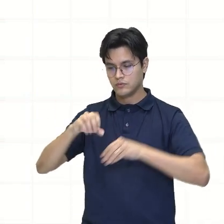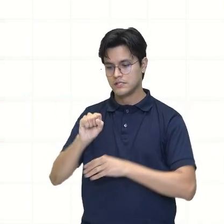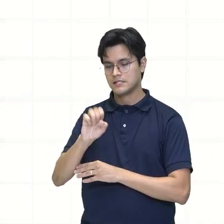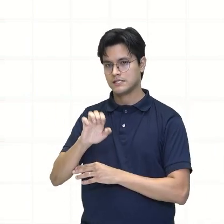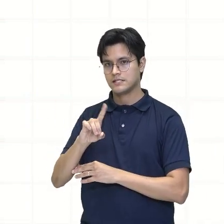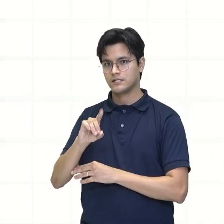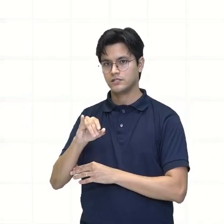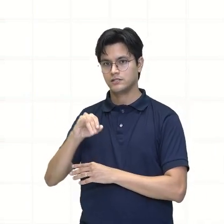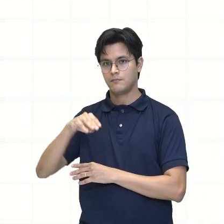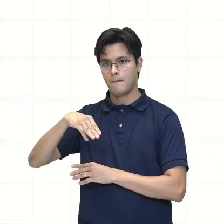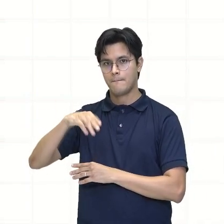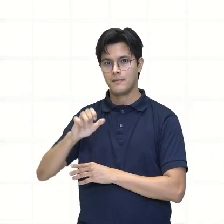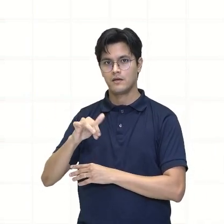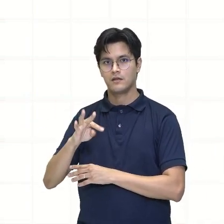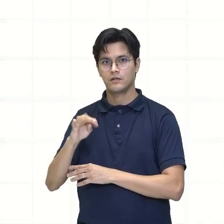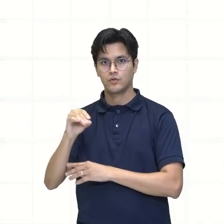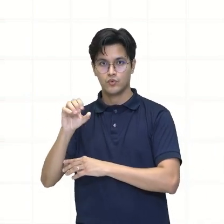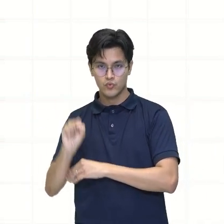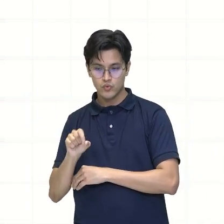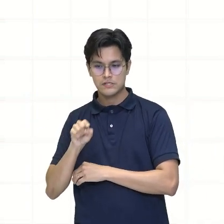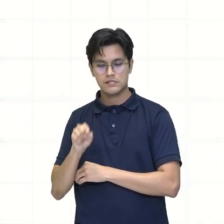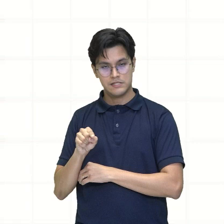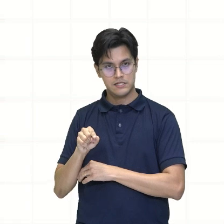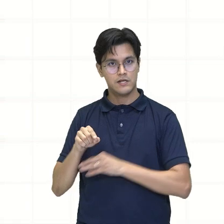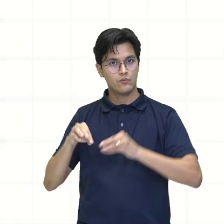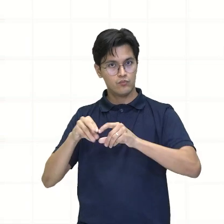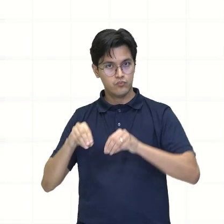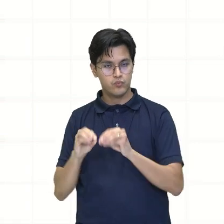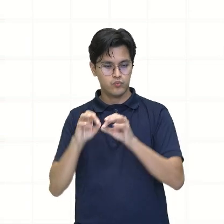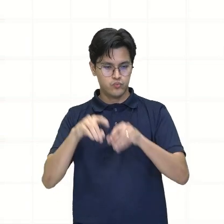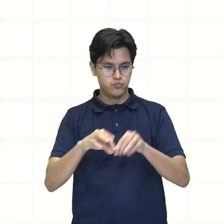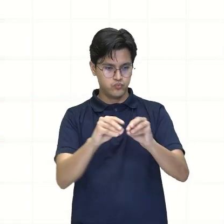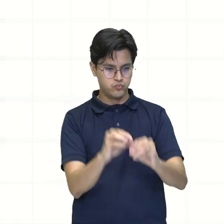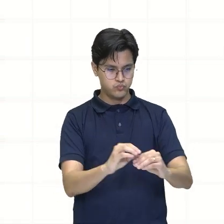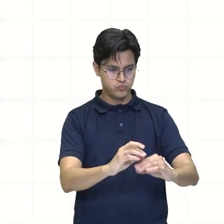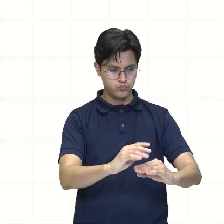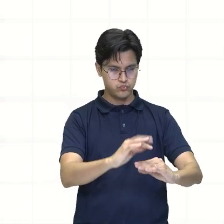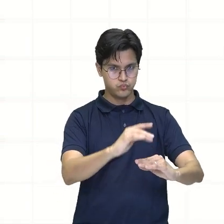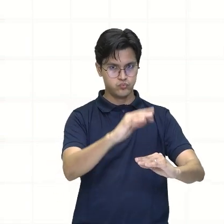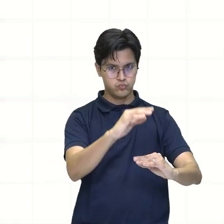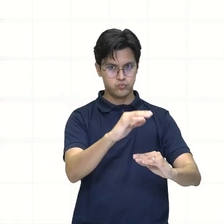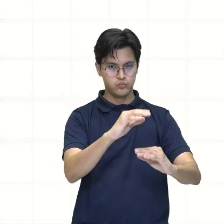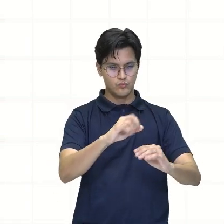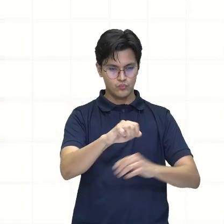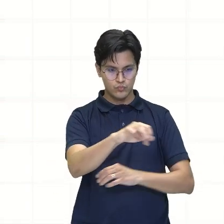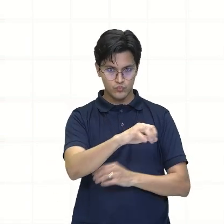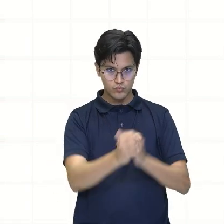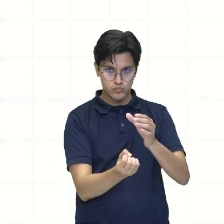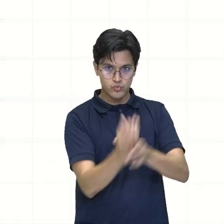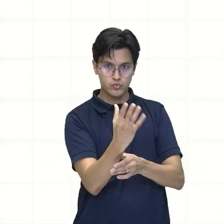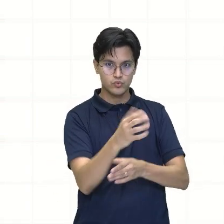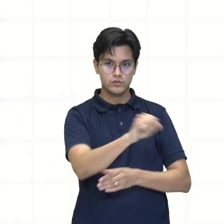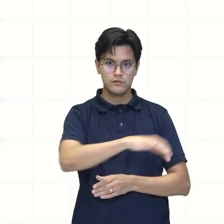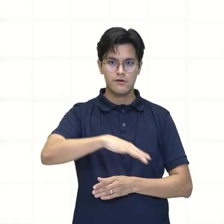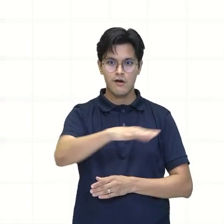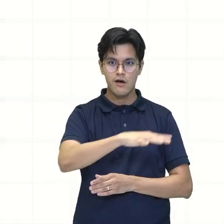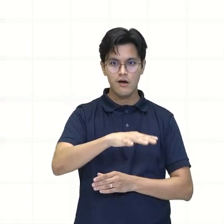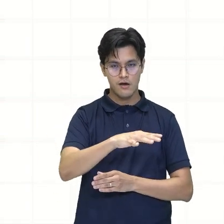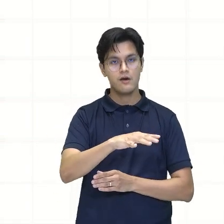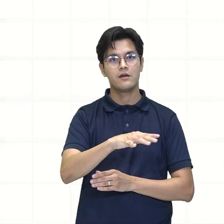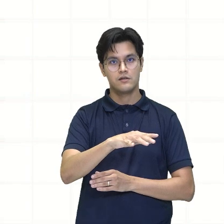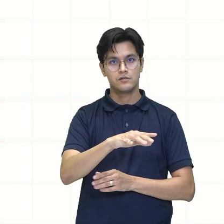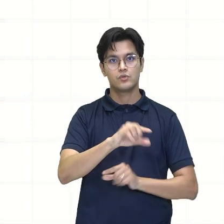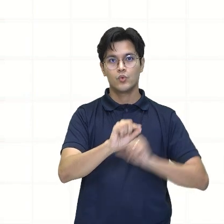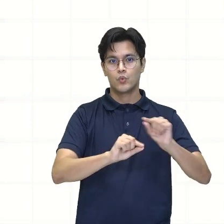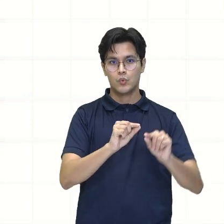região. Então, esses sedimentos, eles são depositados em outras áreas, né, dando origem às